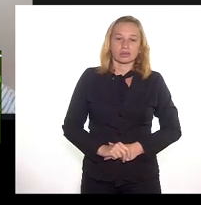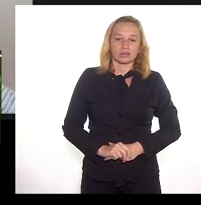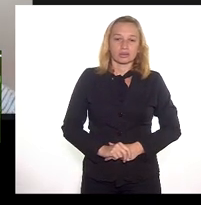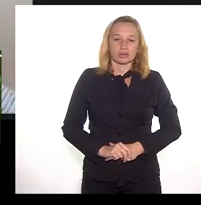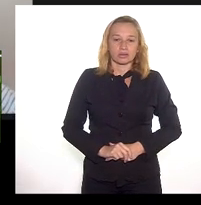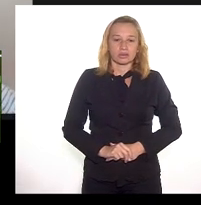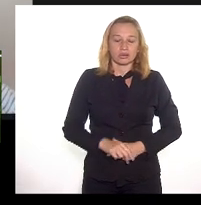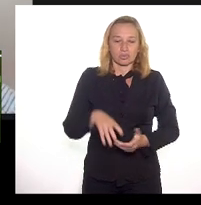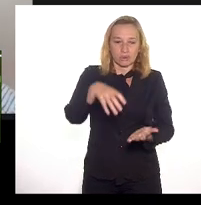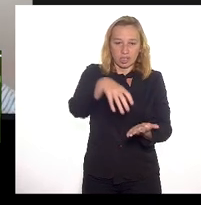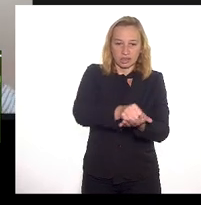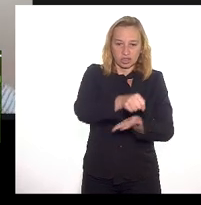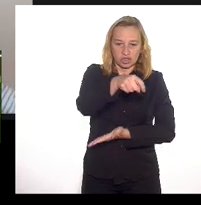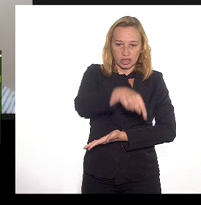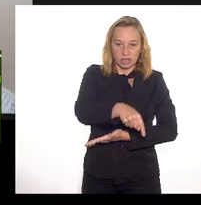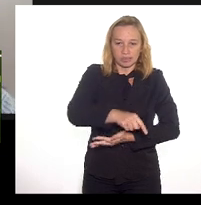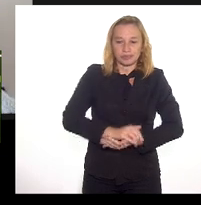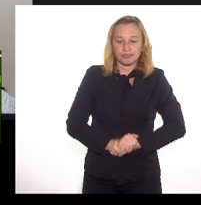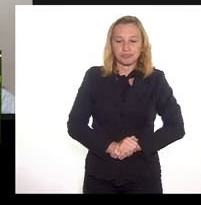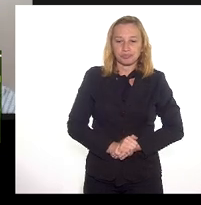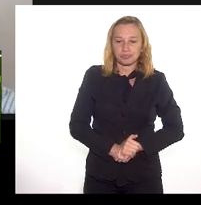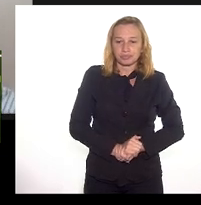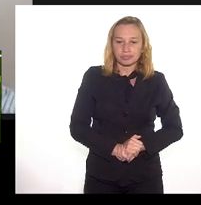Deixa eu registrar aqui.